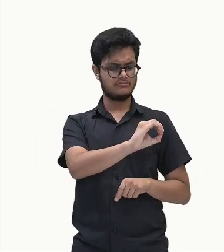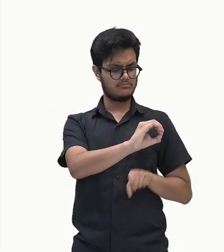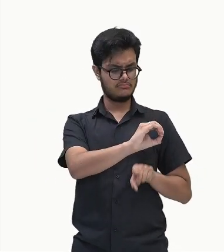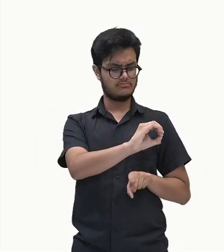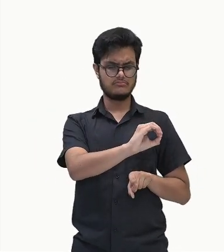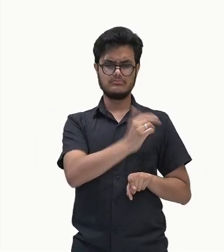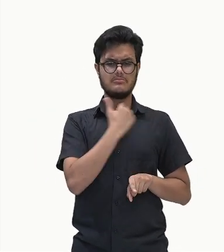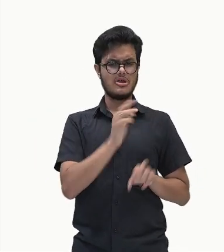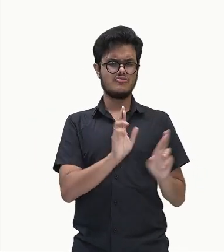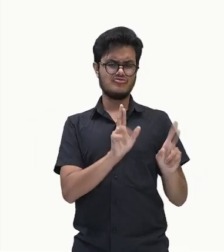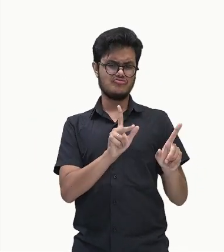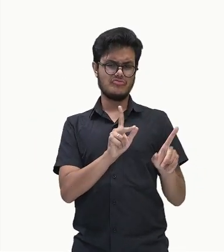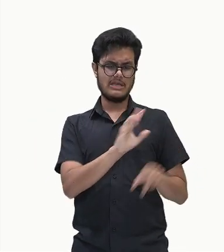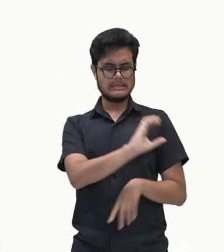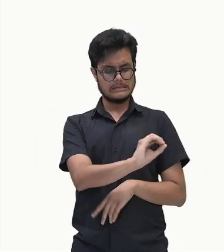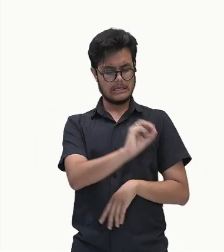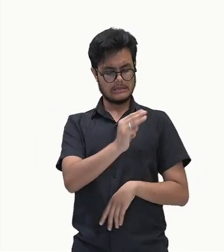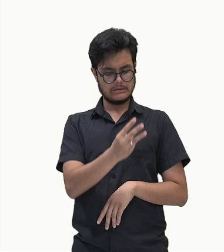0